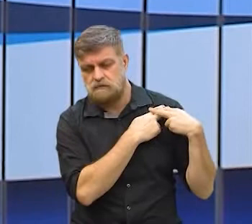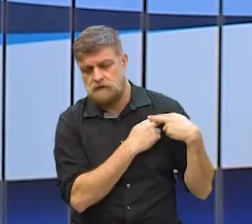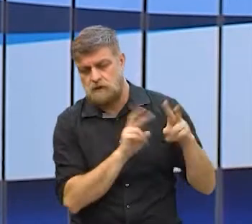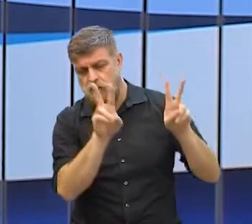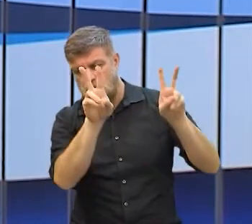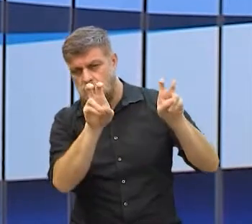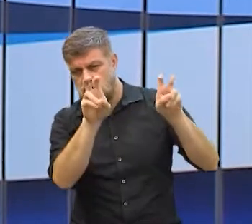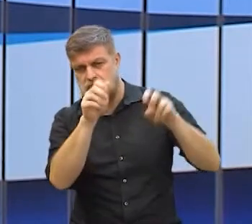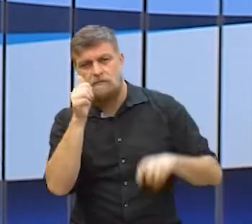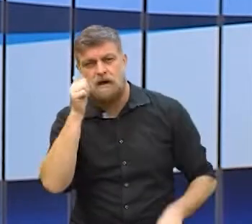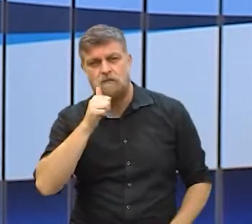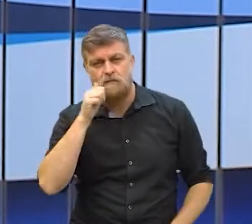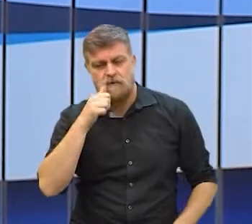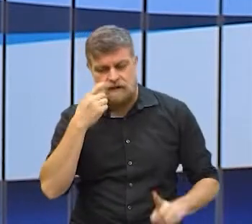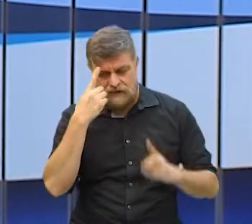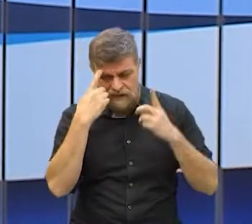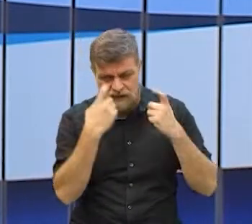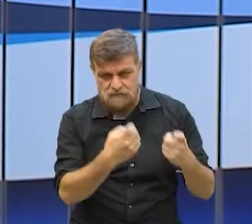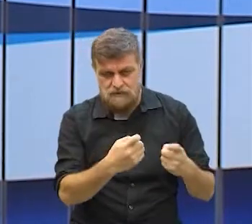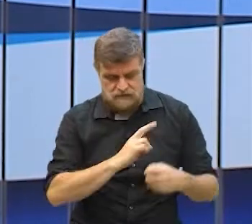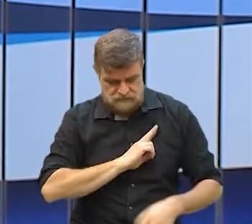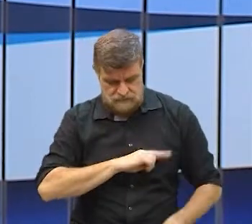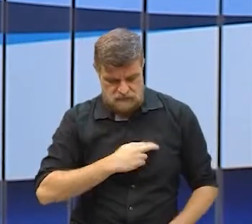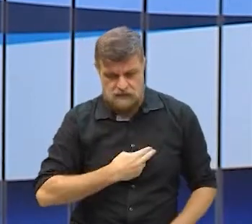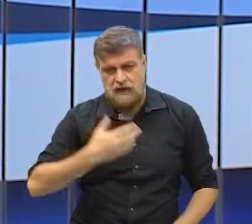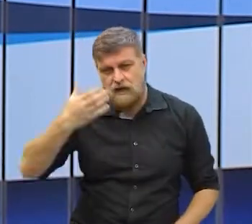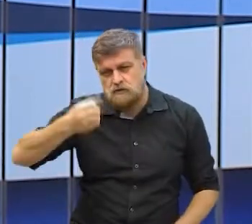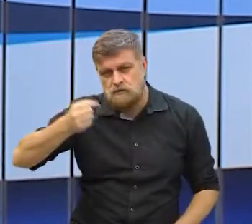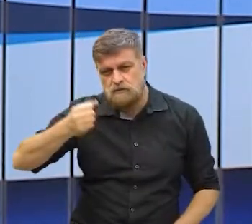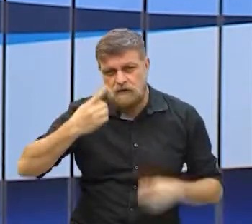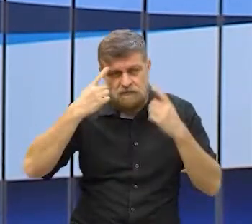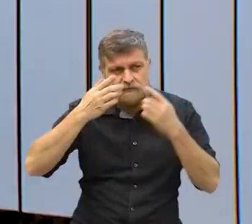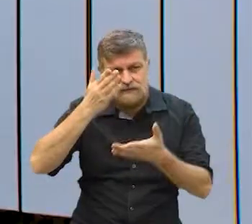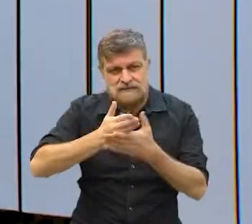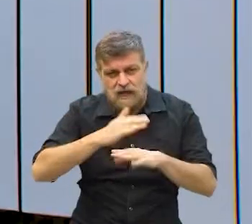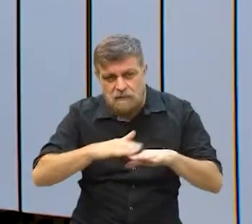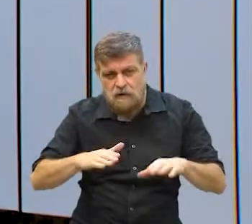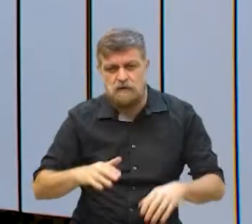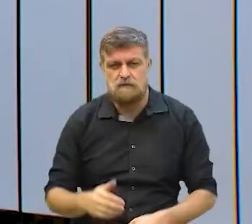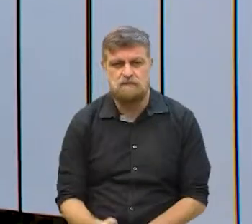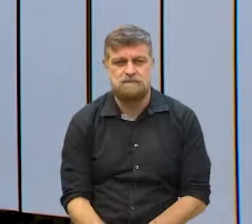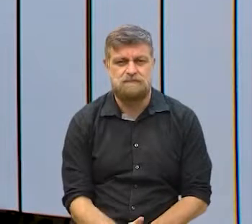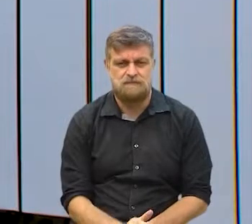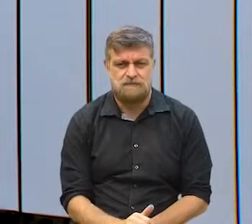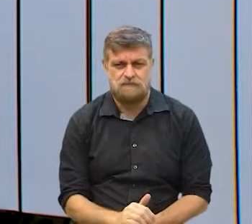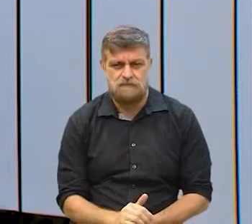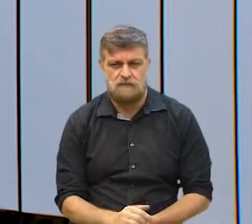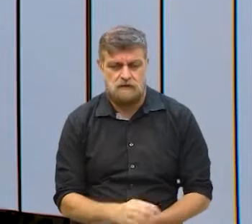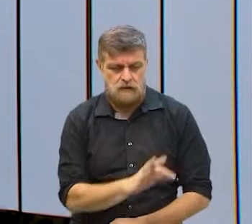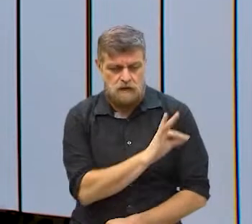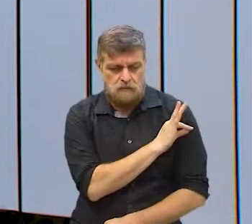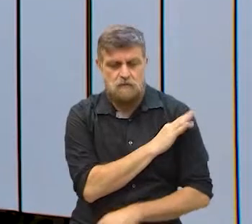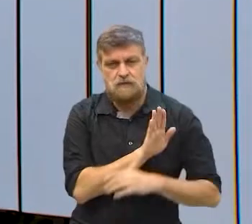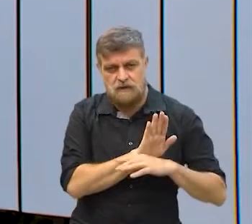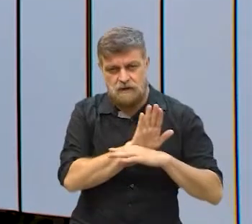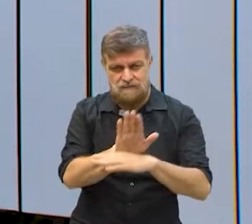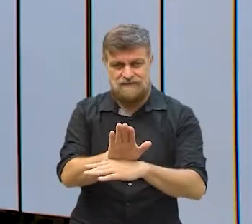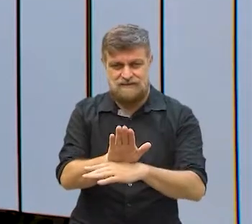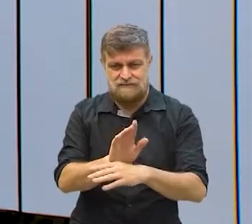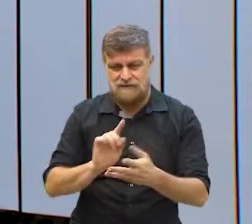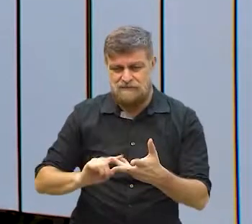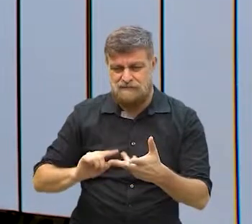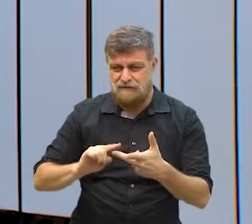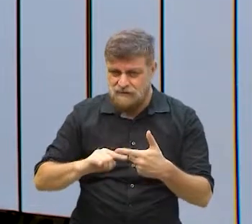uma responsabilidade quando se fala nessa campanha do mês do Laço Branco? Olha, ajudar o poder público